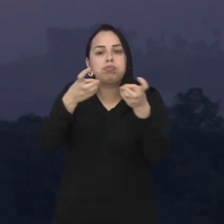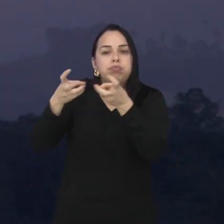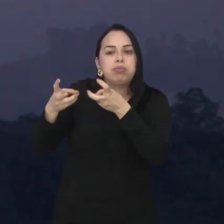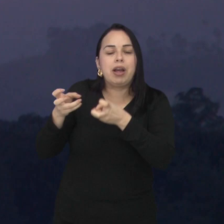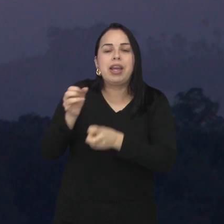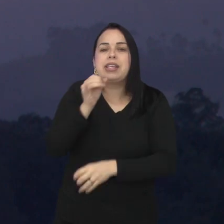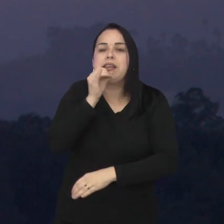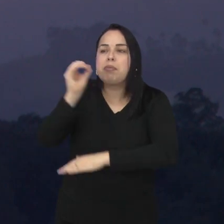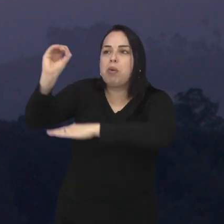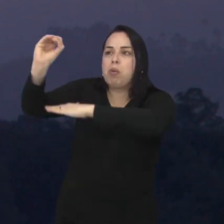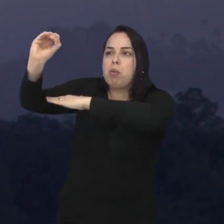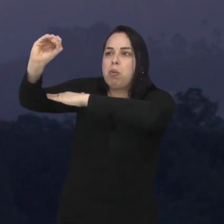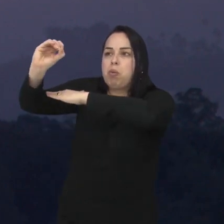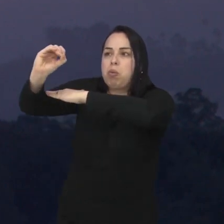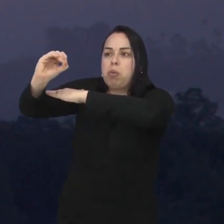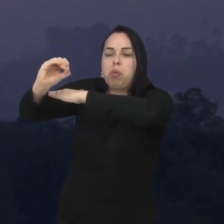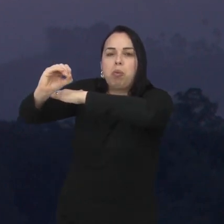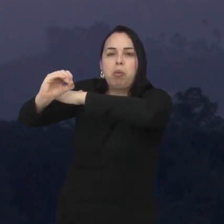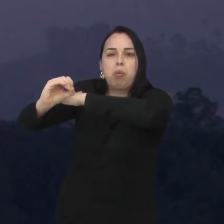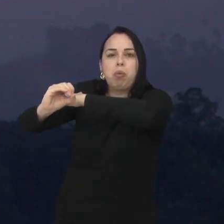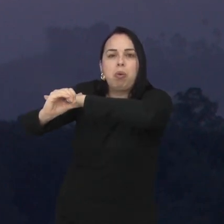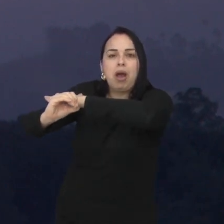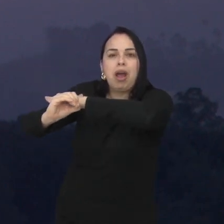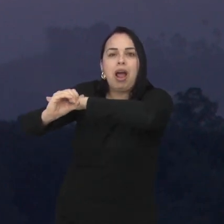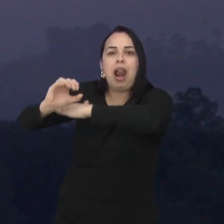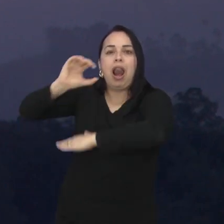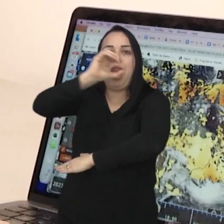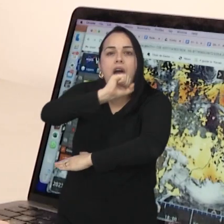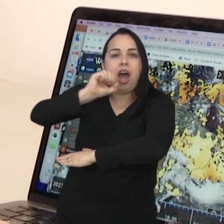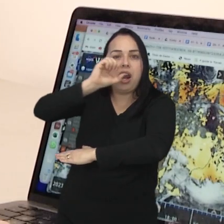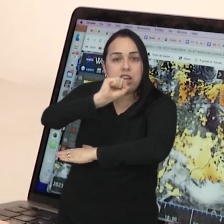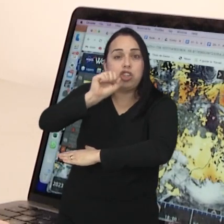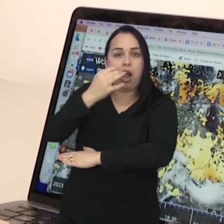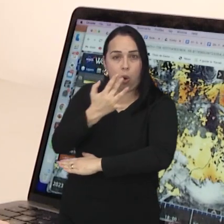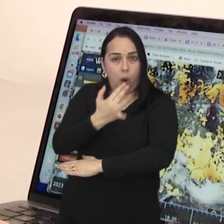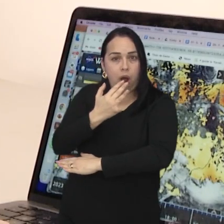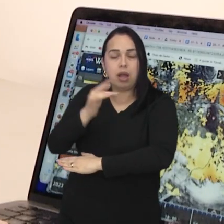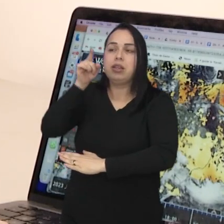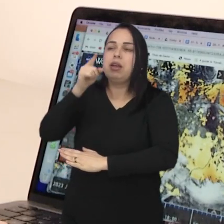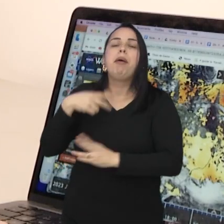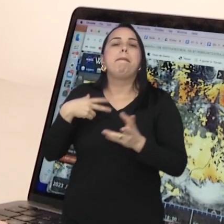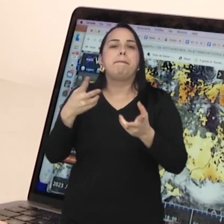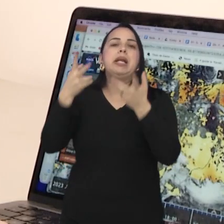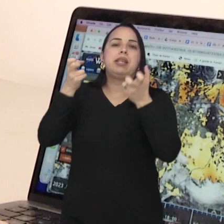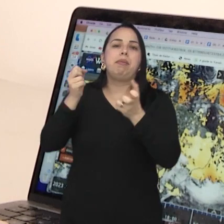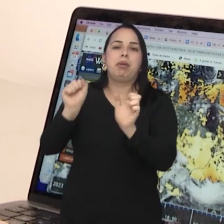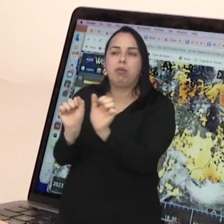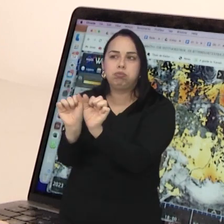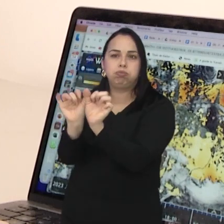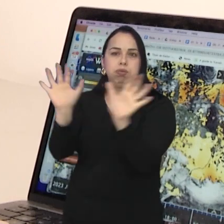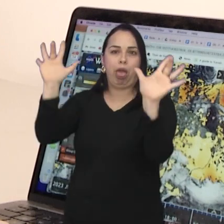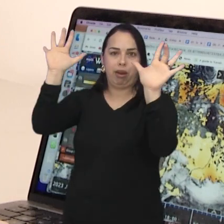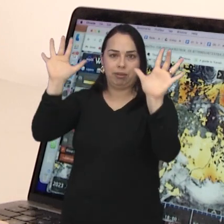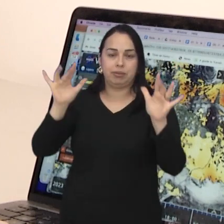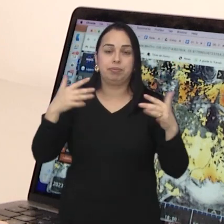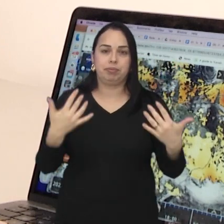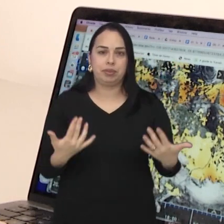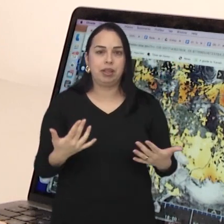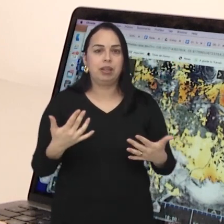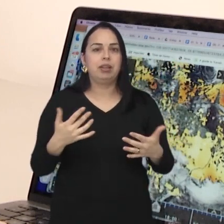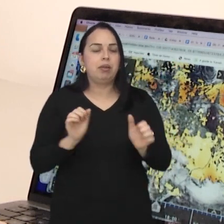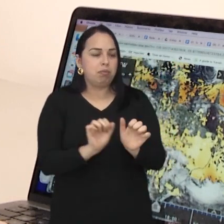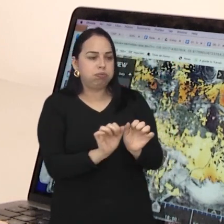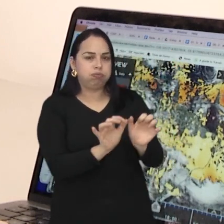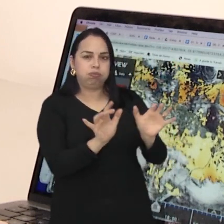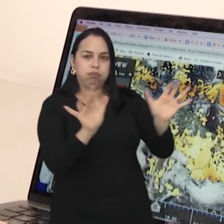quando o pôr do sol está muito alaranjado. E essa fumaça, ela também tem muita dificuldade de